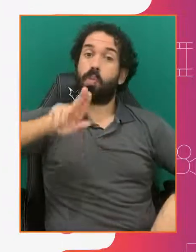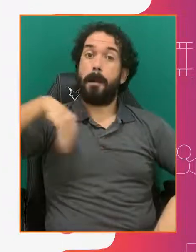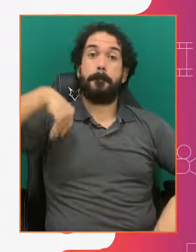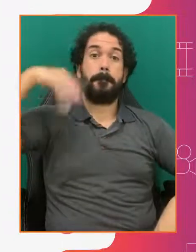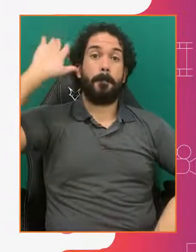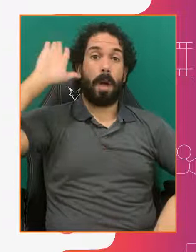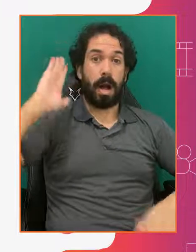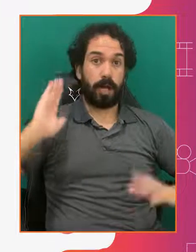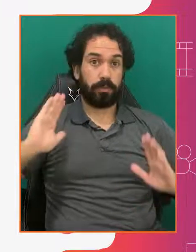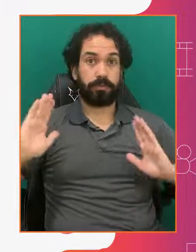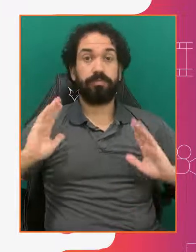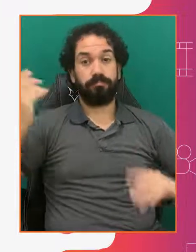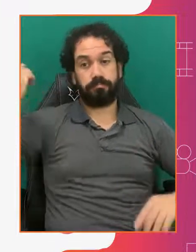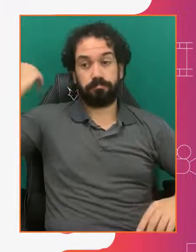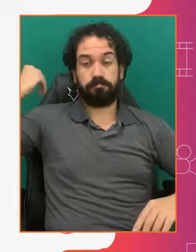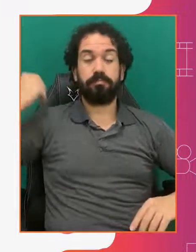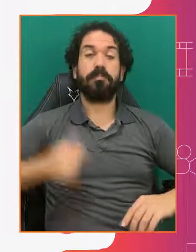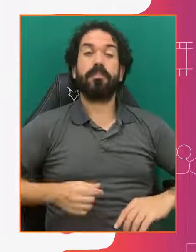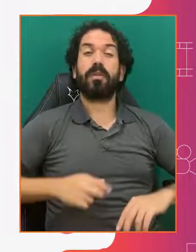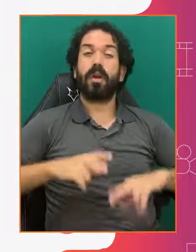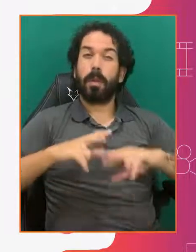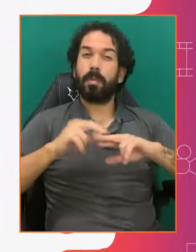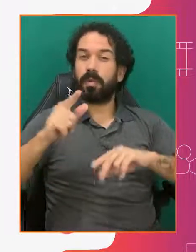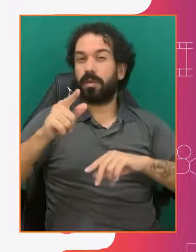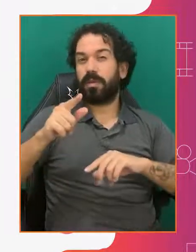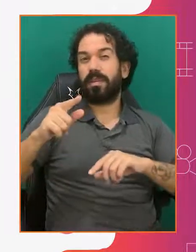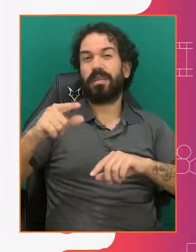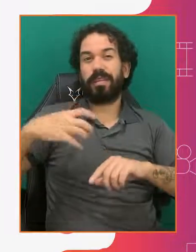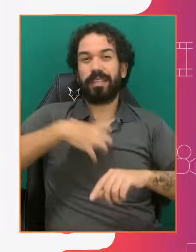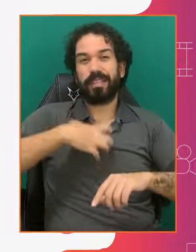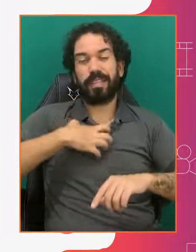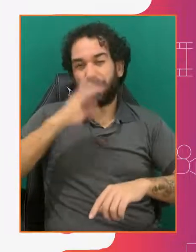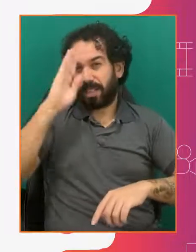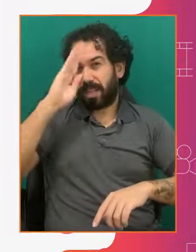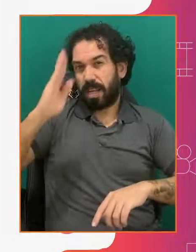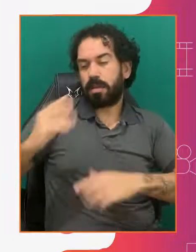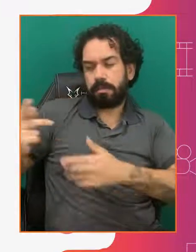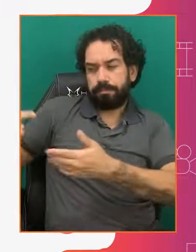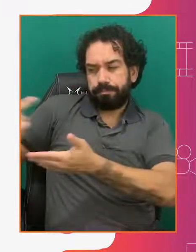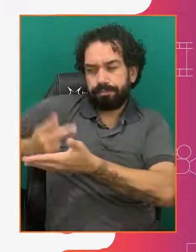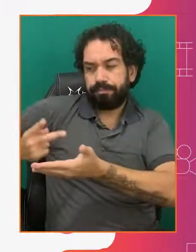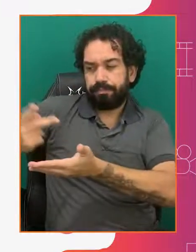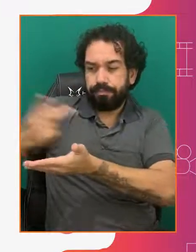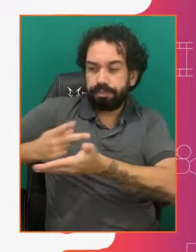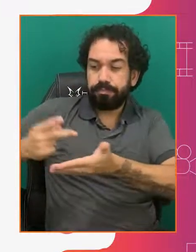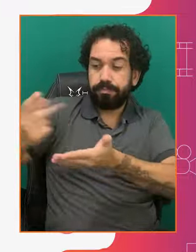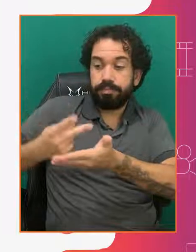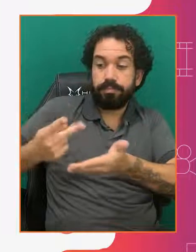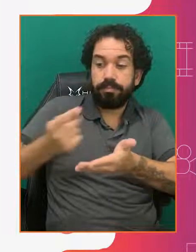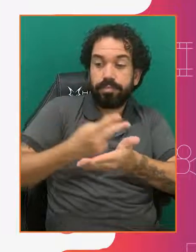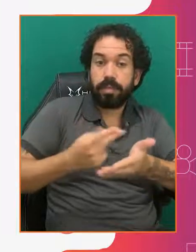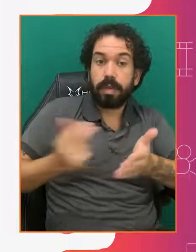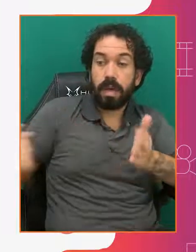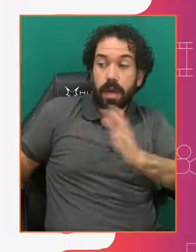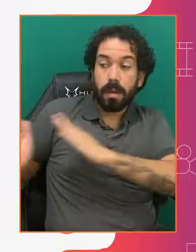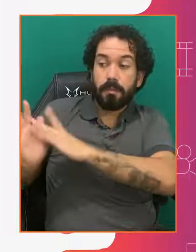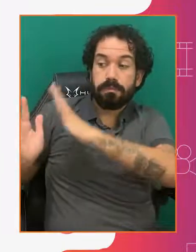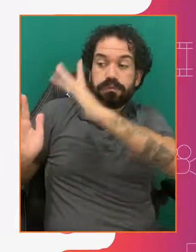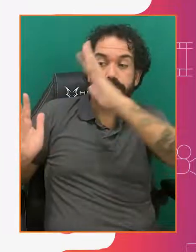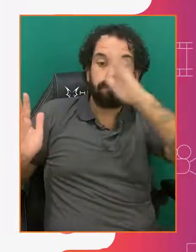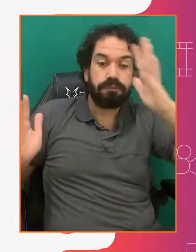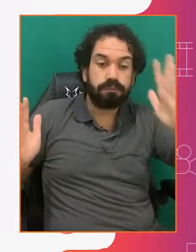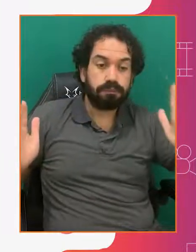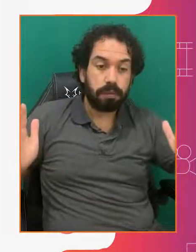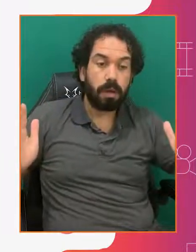época. Então, nesse método direto, desenho por desenho, só desenhando até chegar